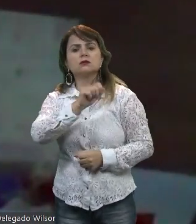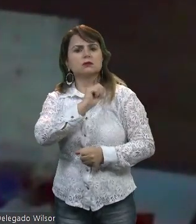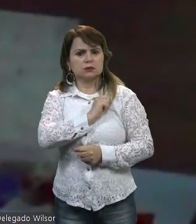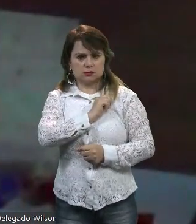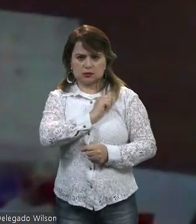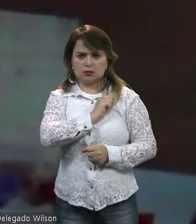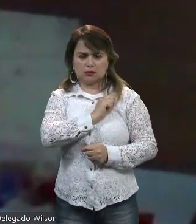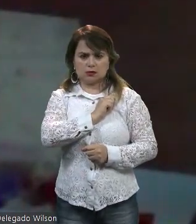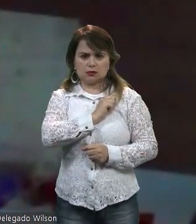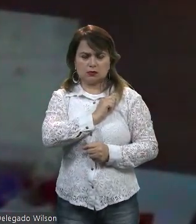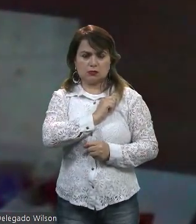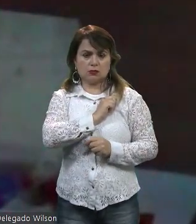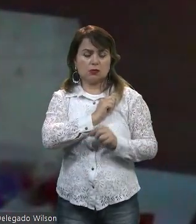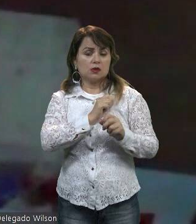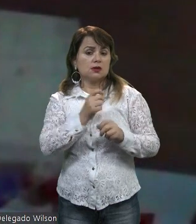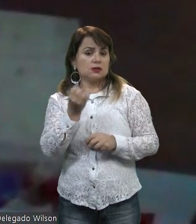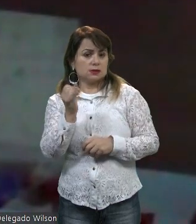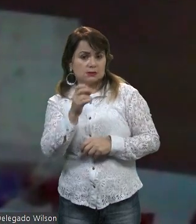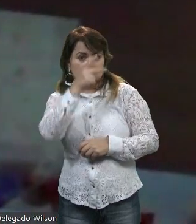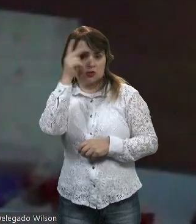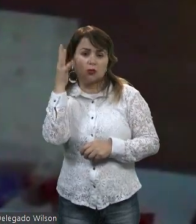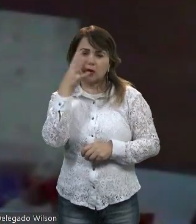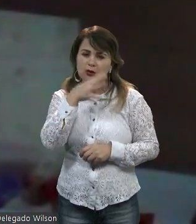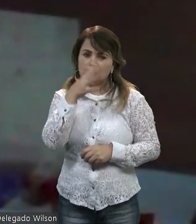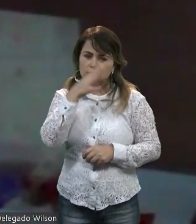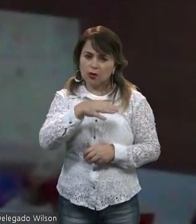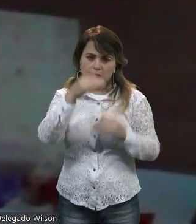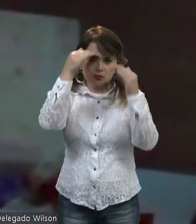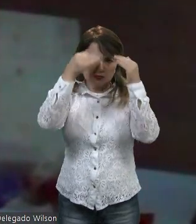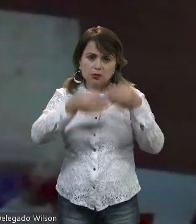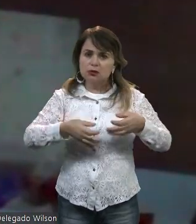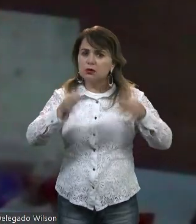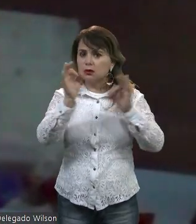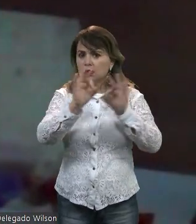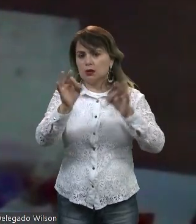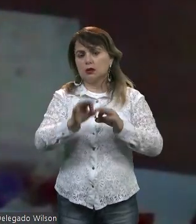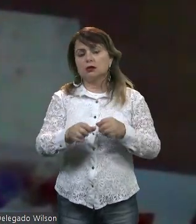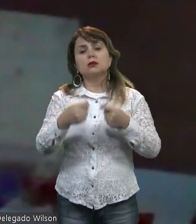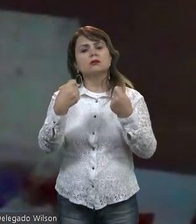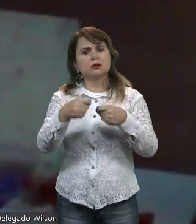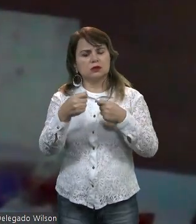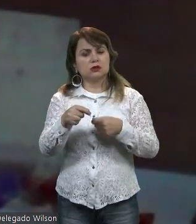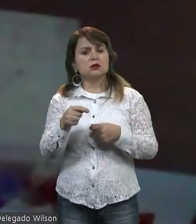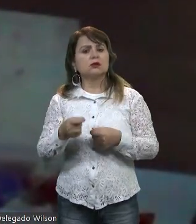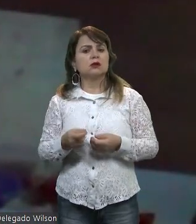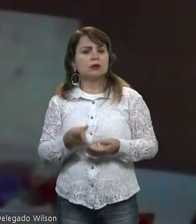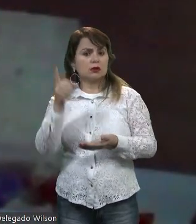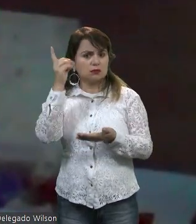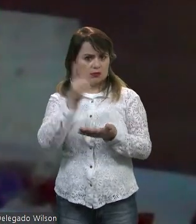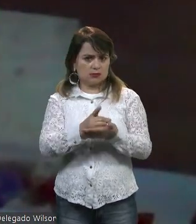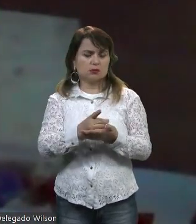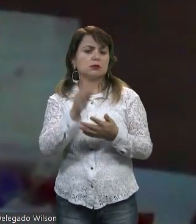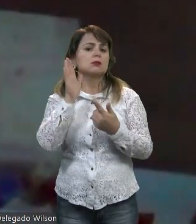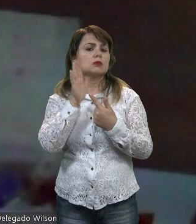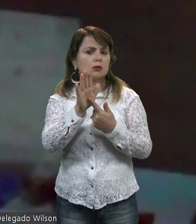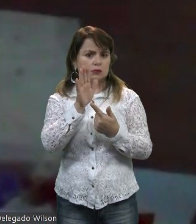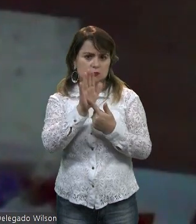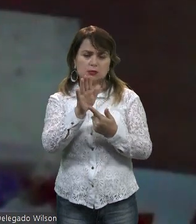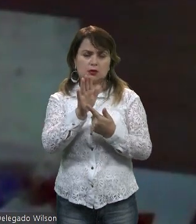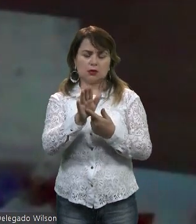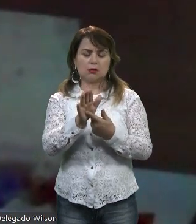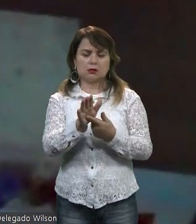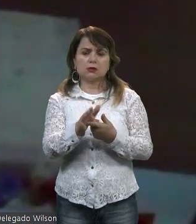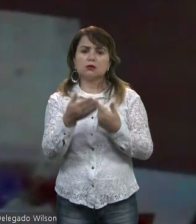como fiscal dos desobedientes e disciplinados, porque eles podem colocar em risco a nossa saúde, a nossa vida, tá